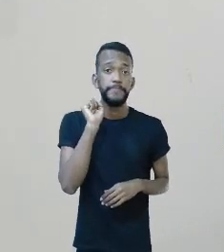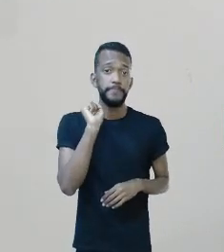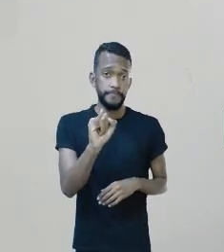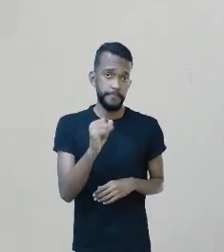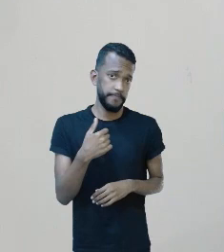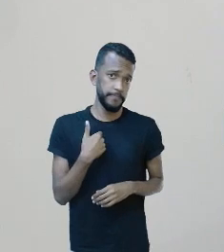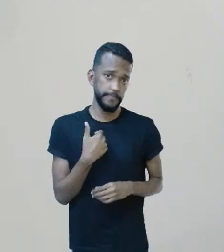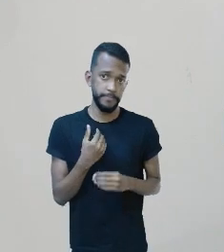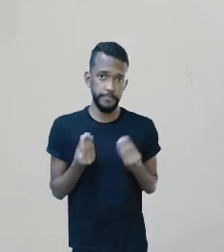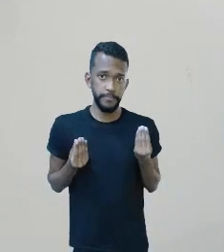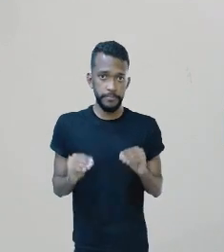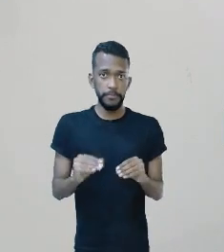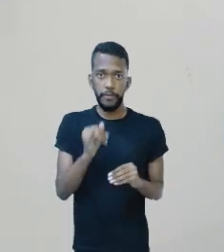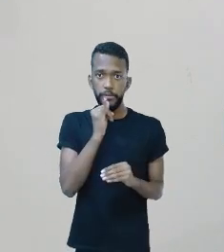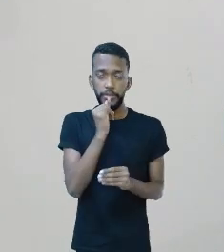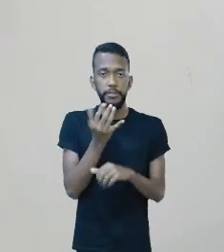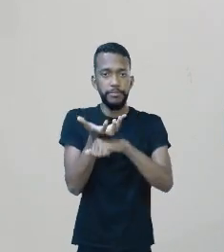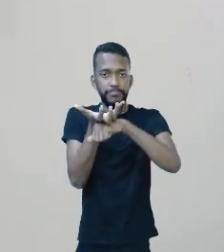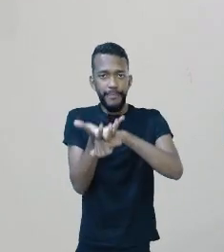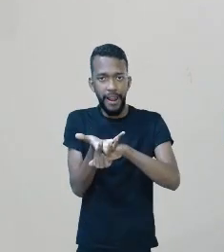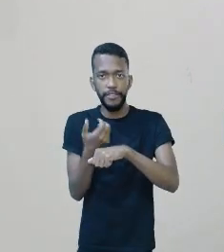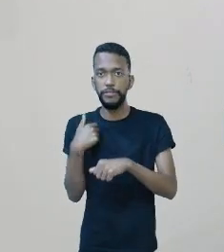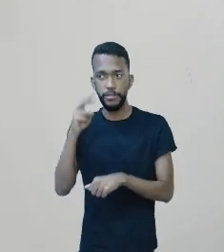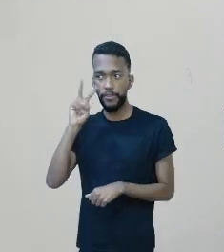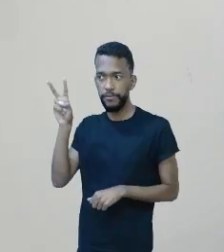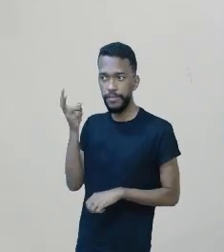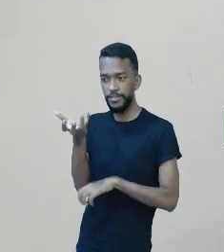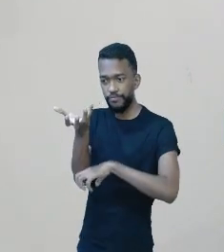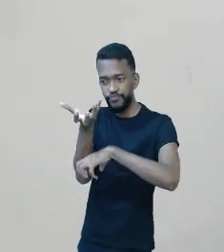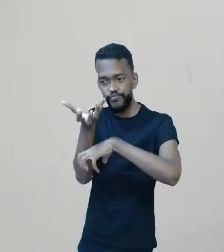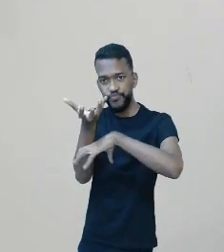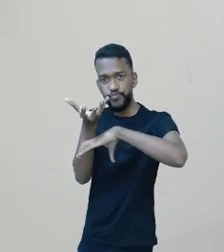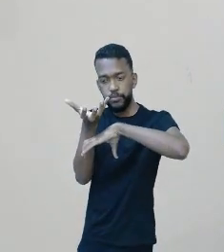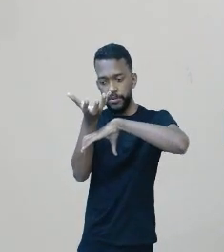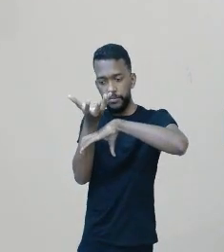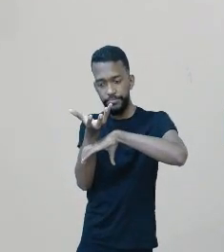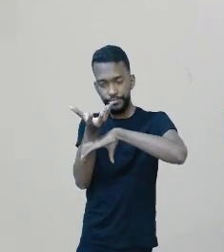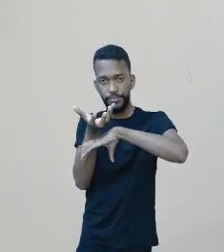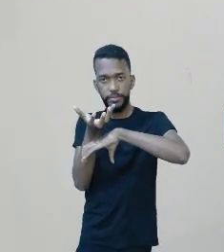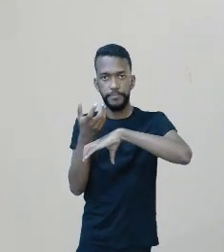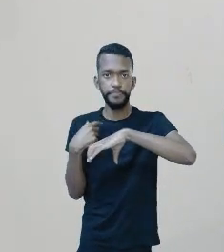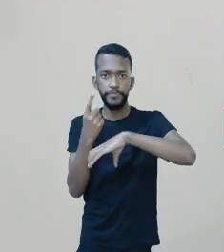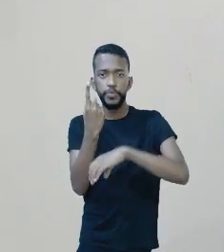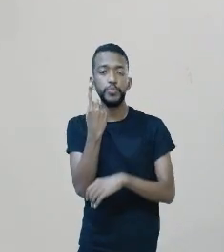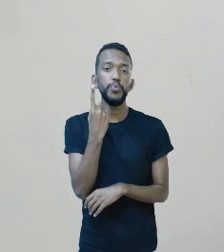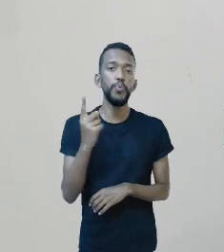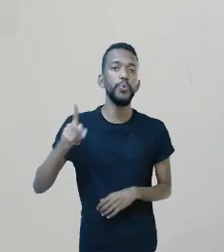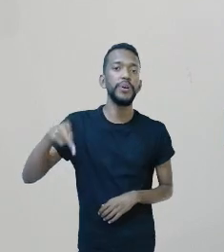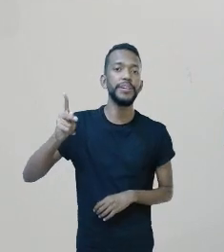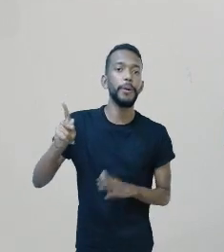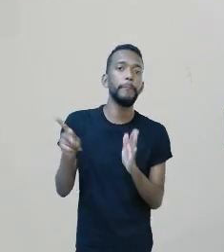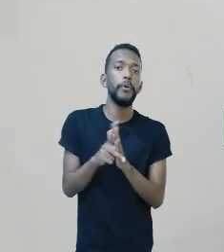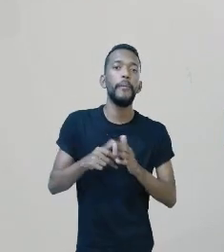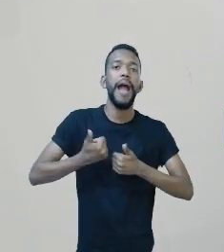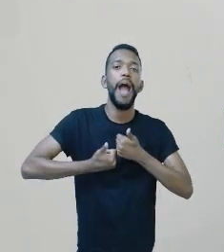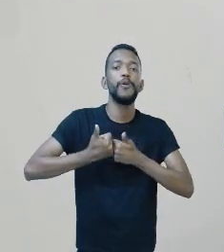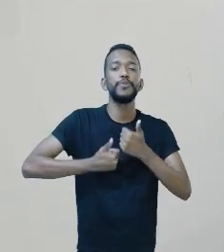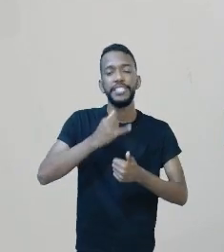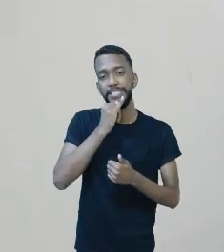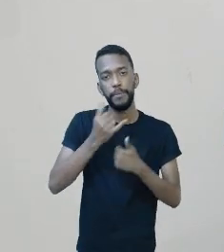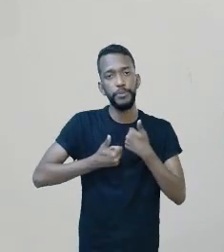coloco nesta balança que você está vendo da sua casa, 1 quilo de arroz, por exemplo, 1 quilo de